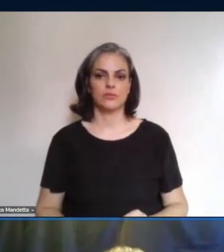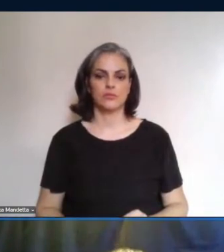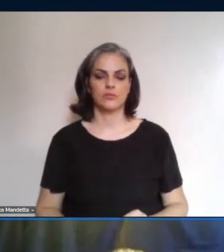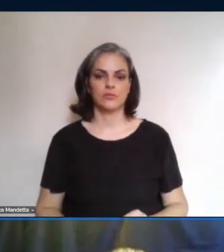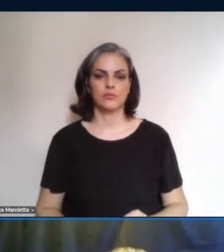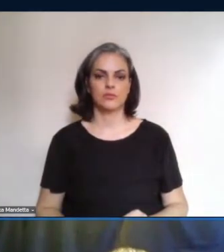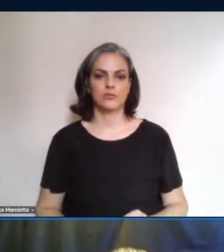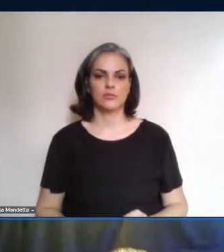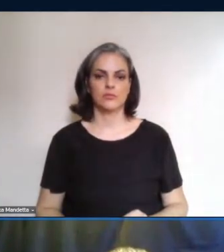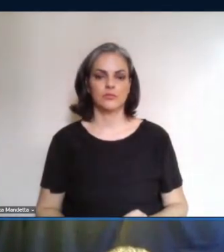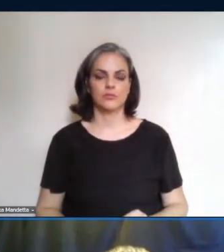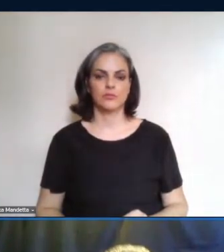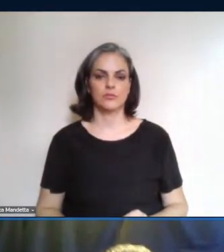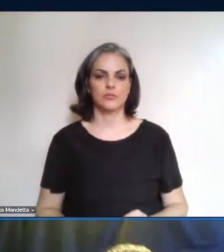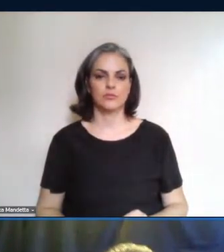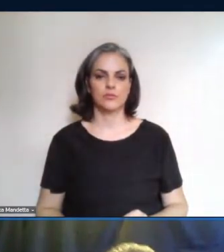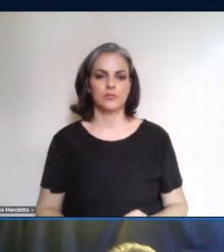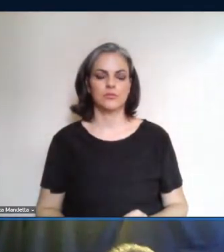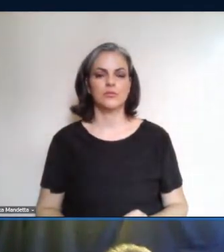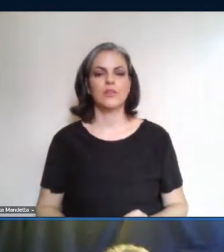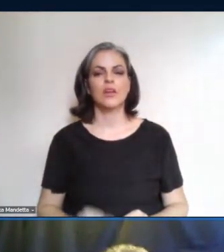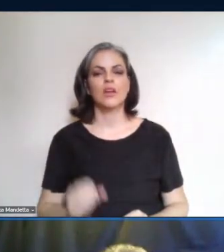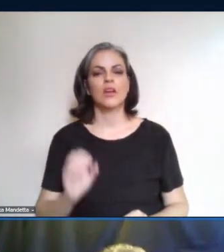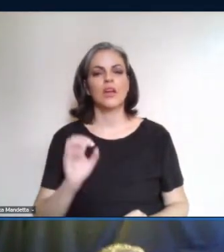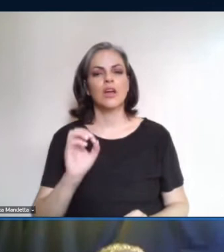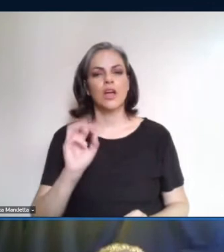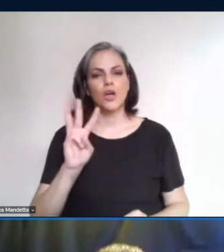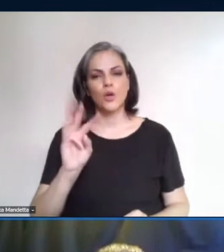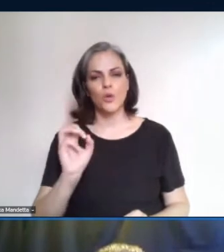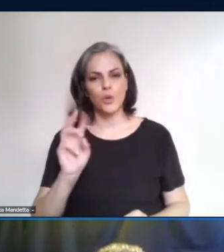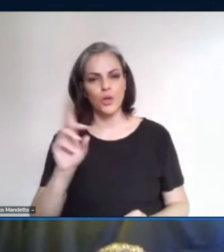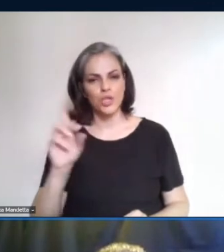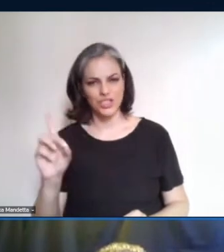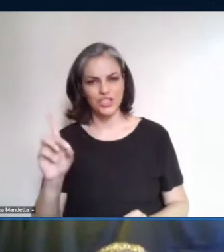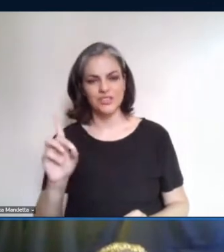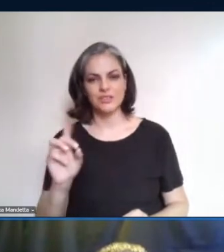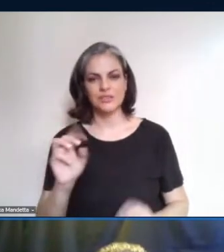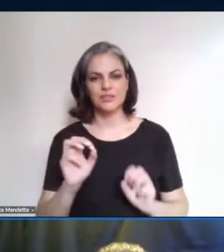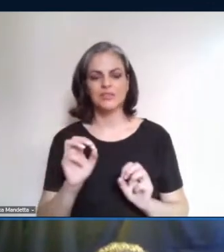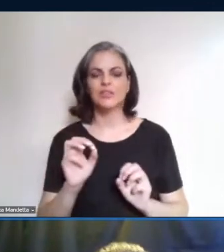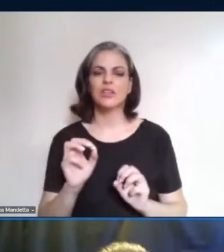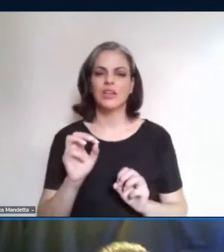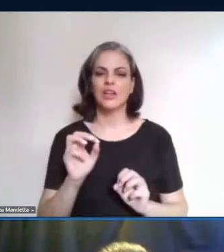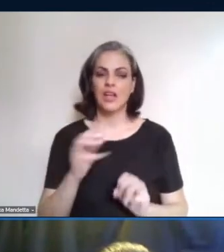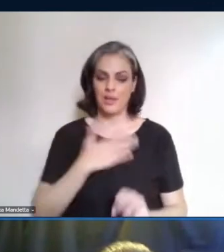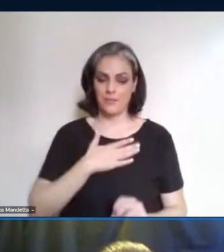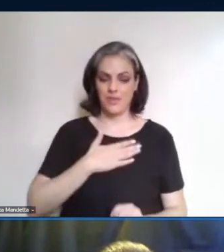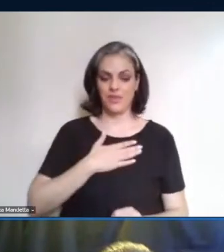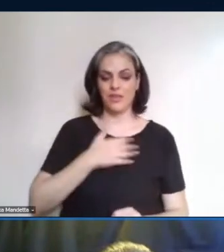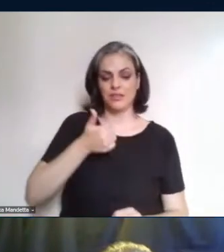aqui, no Word, como eu fiz algumas anotações, ele está na minha página 125,